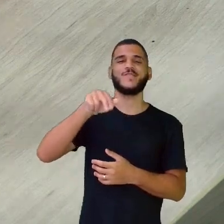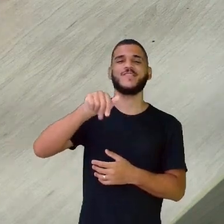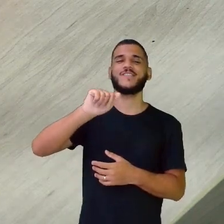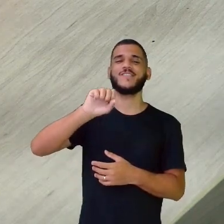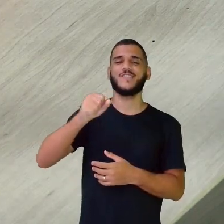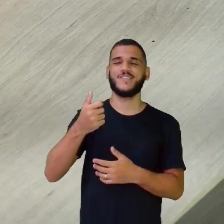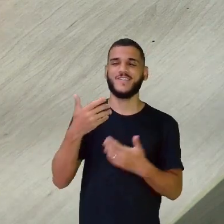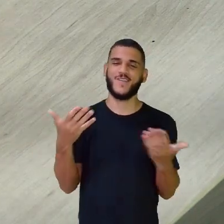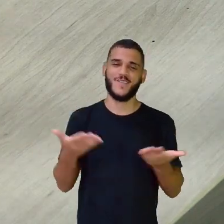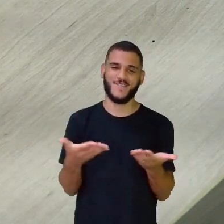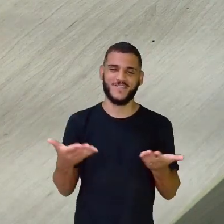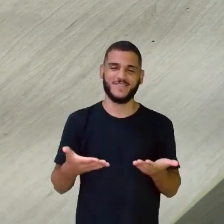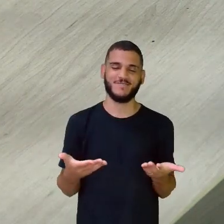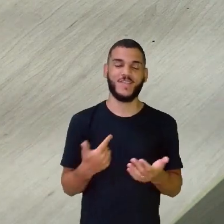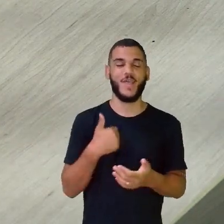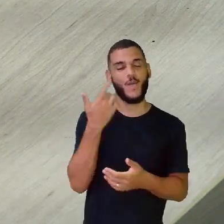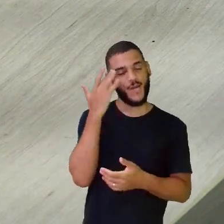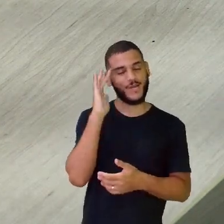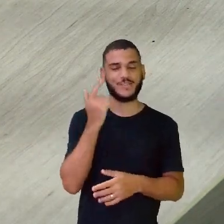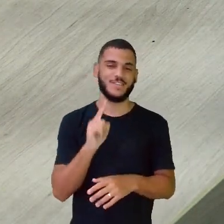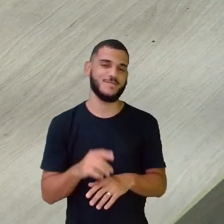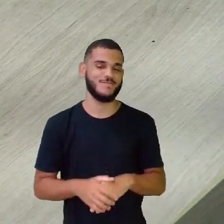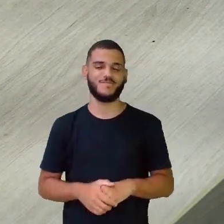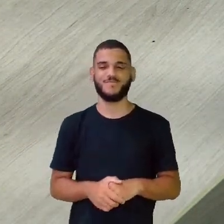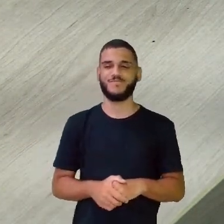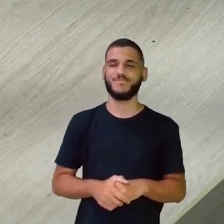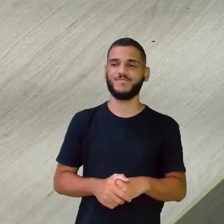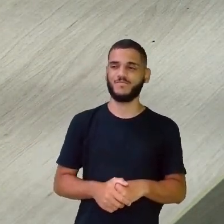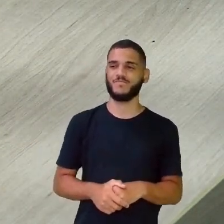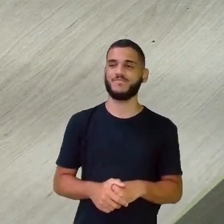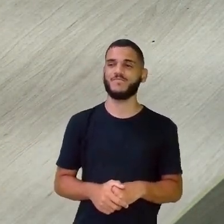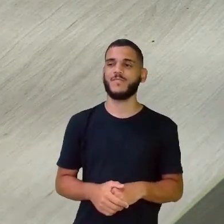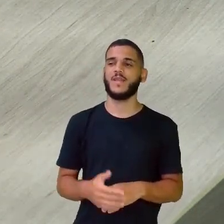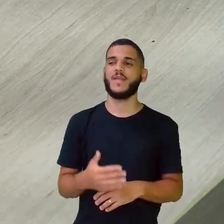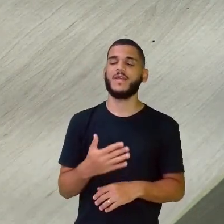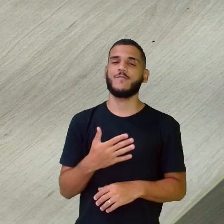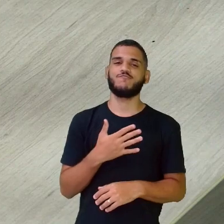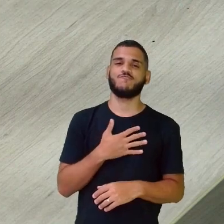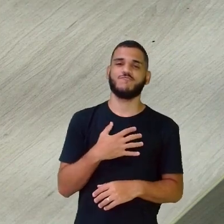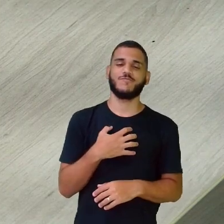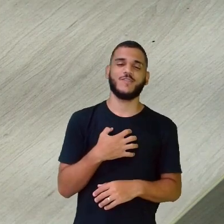hoje? Acho que não, hein? Eu estou achando, não estou sentindo...